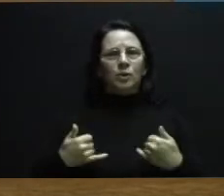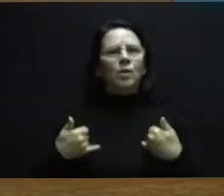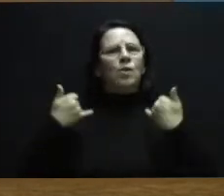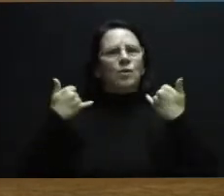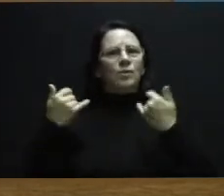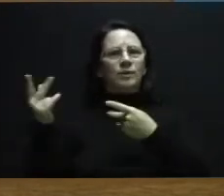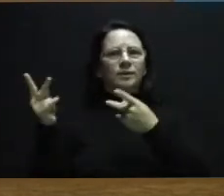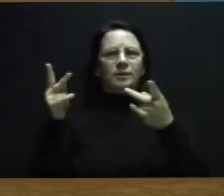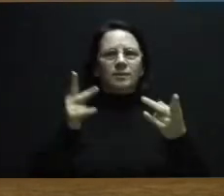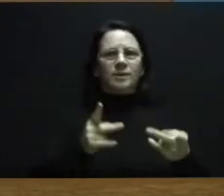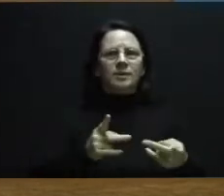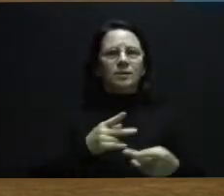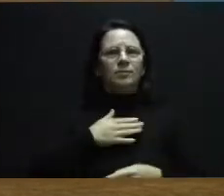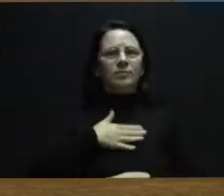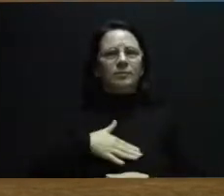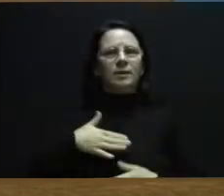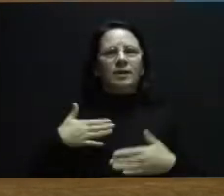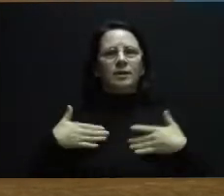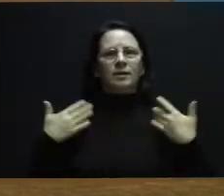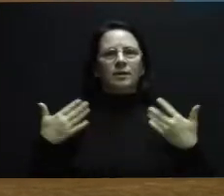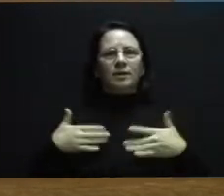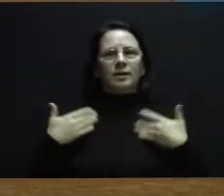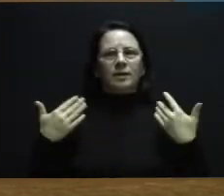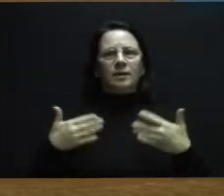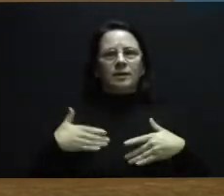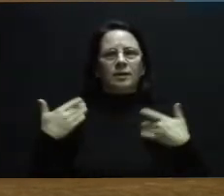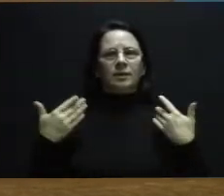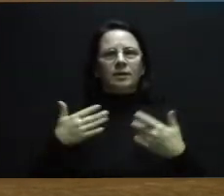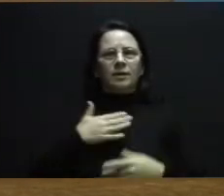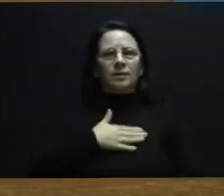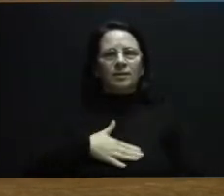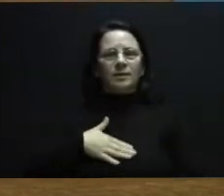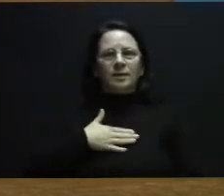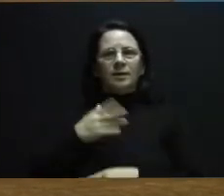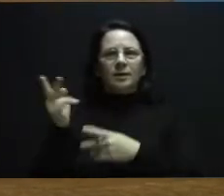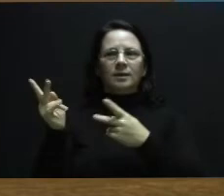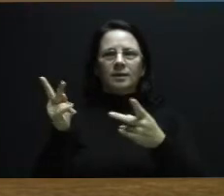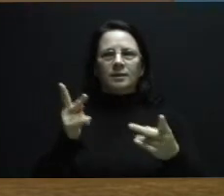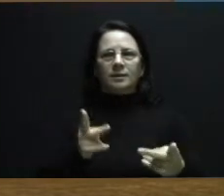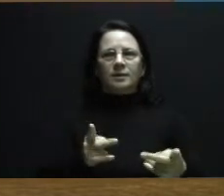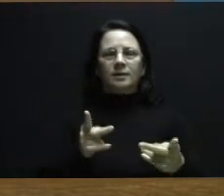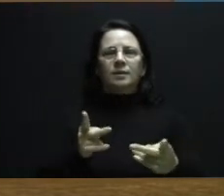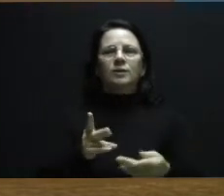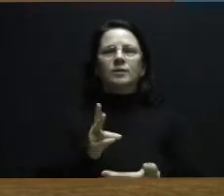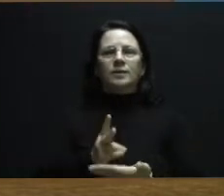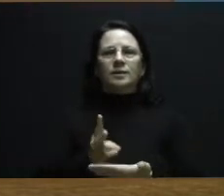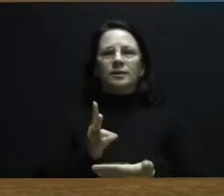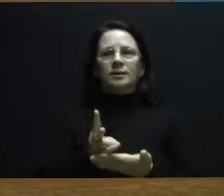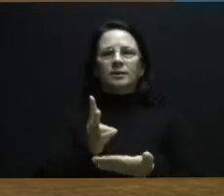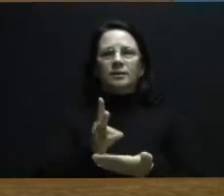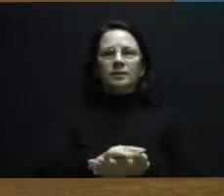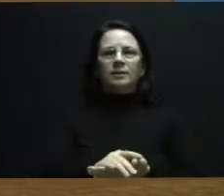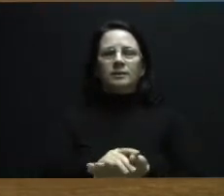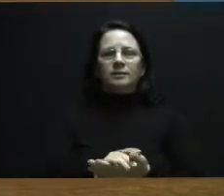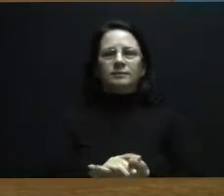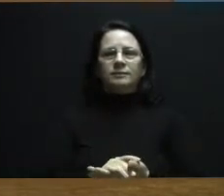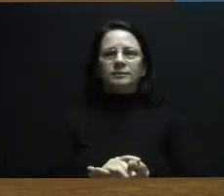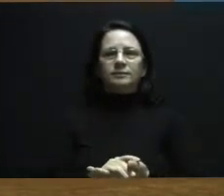grande e uma satisfação enorme, viu, Roxinho? Você não sabe o prazer que a gente tem de estar aqui novamente, onde fiquei por 16 anos,